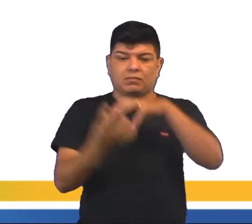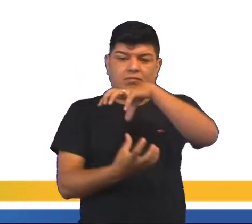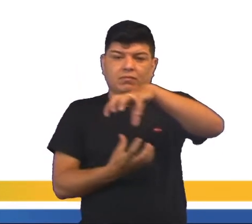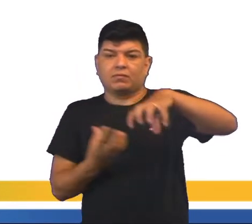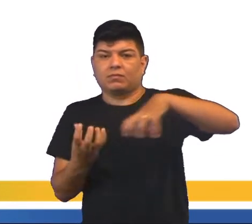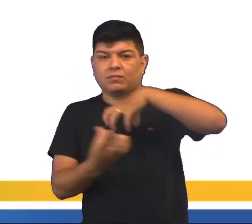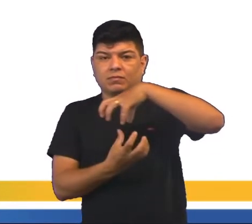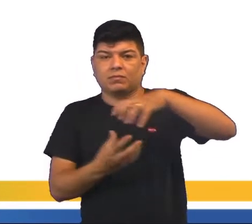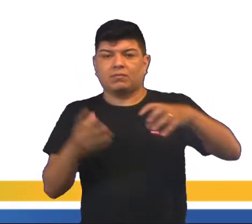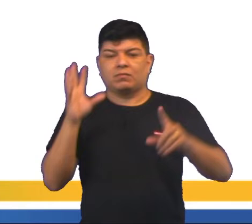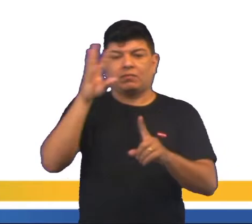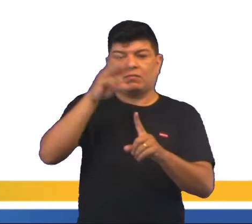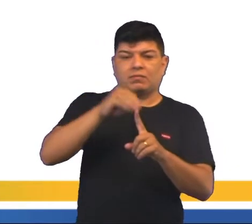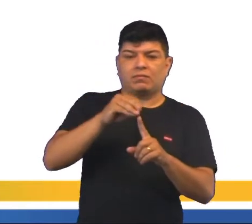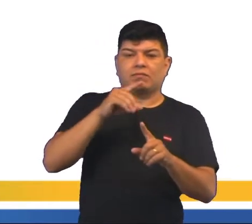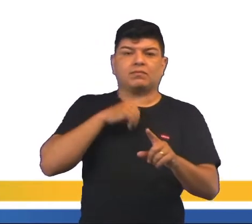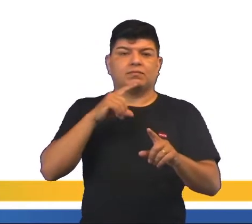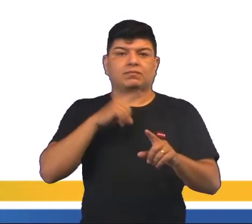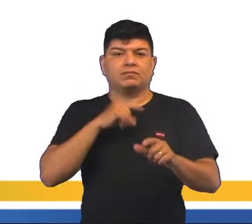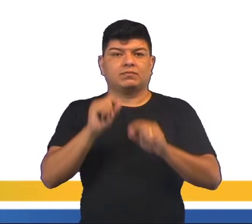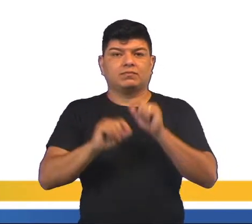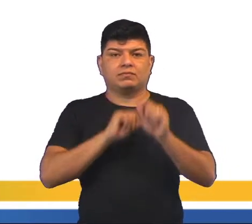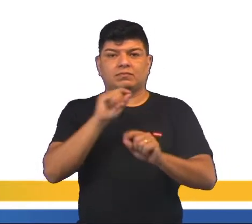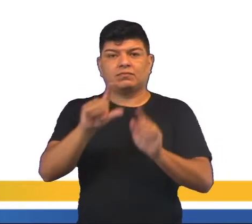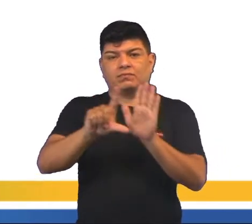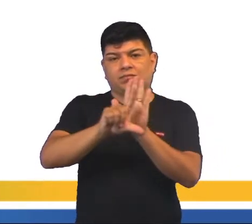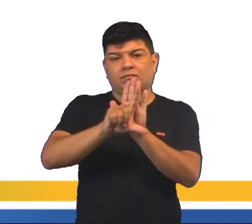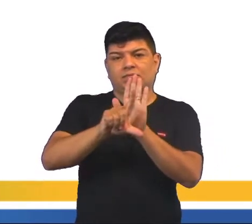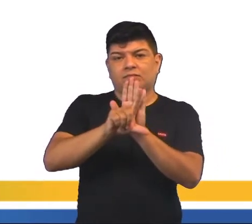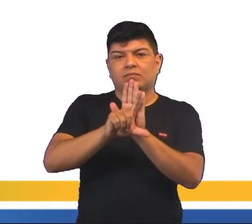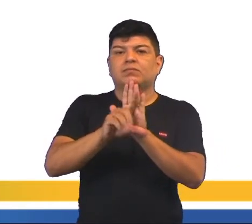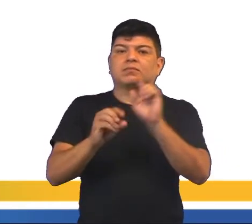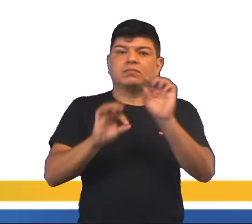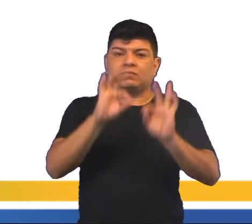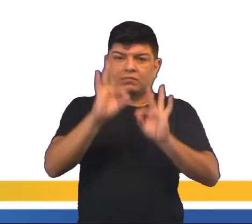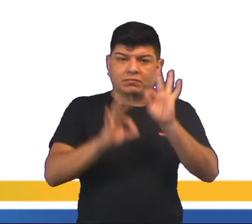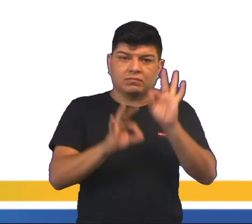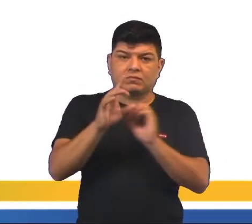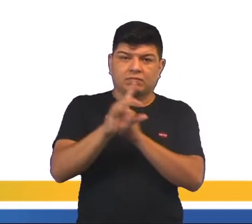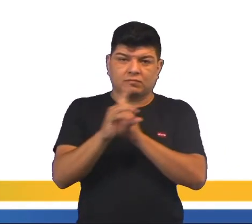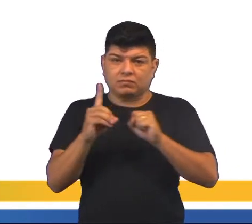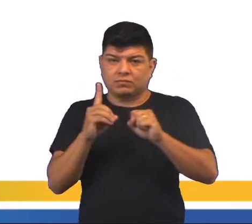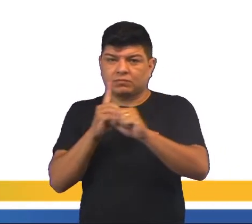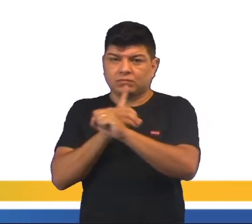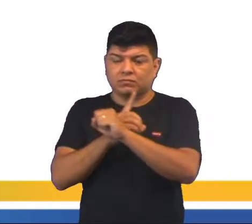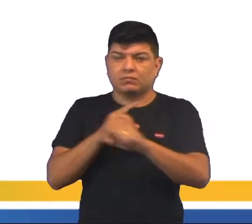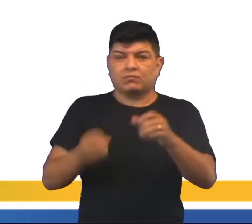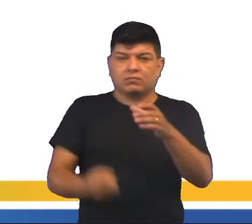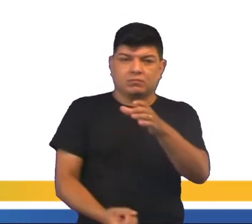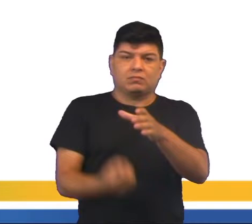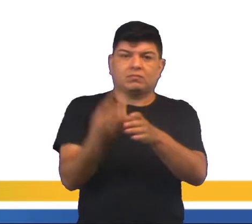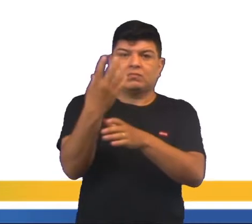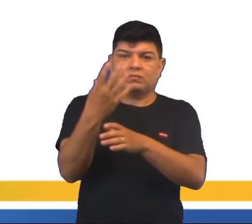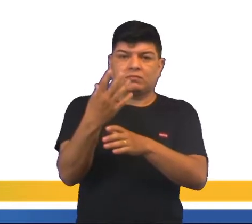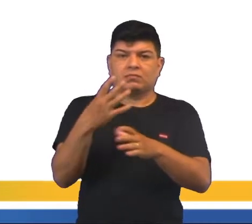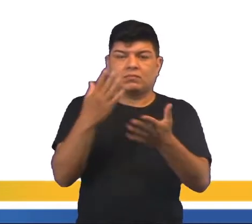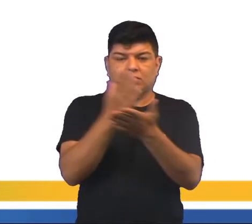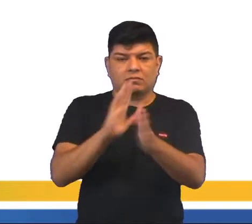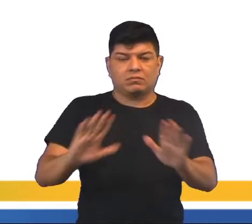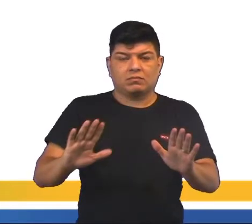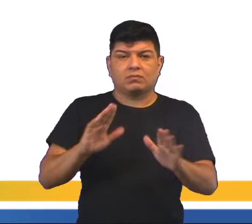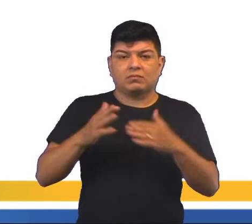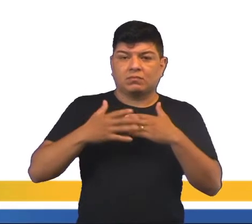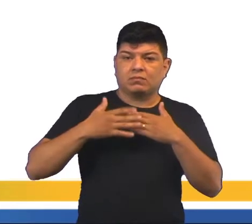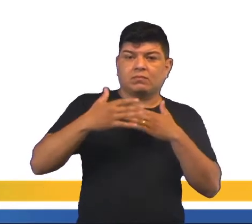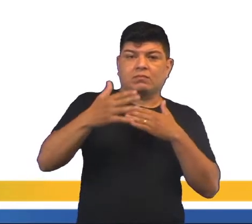revolução, né, com o propósito de determinar as leis que regem as formas de organização social, seu surgimento e sua extinção.